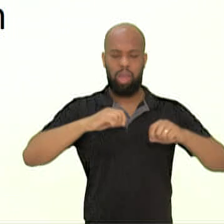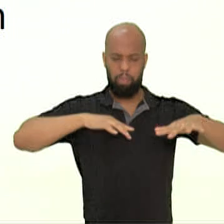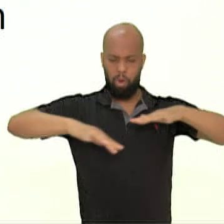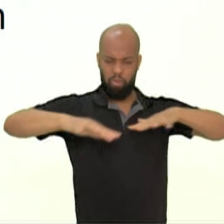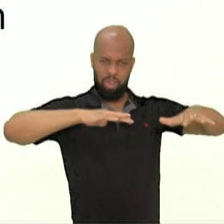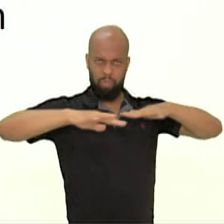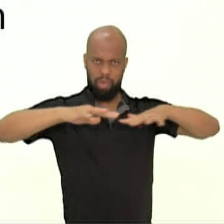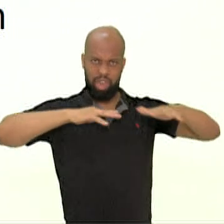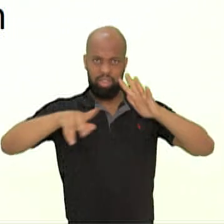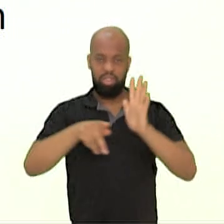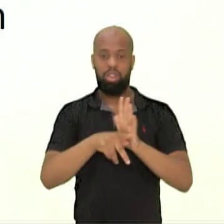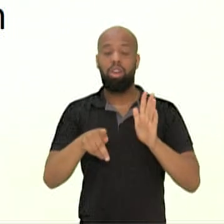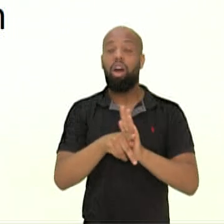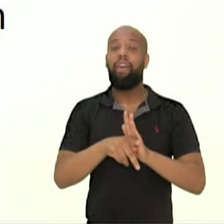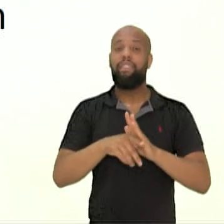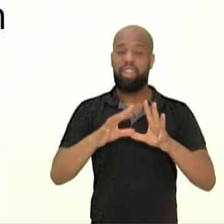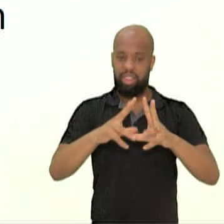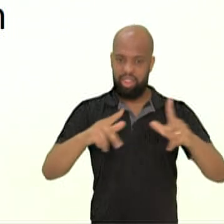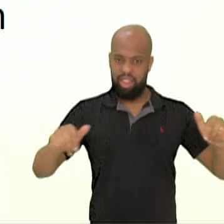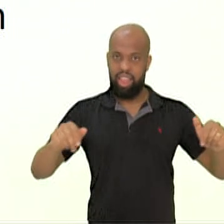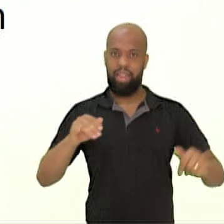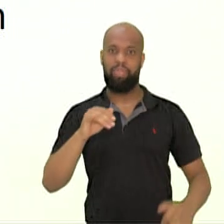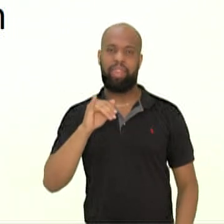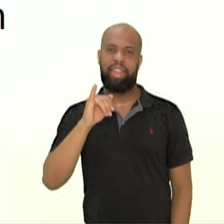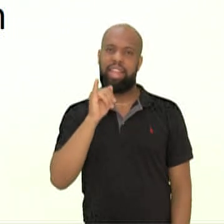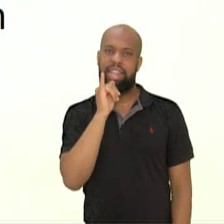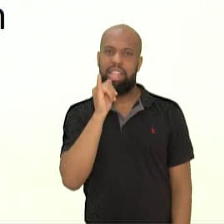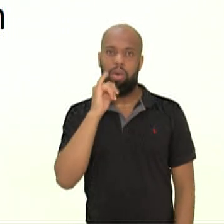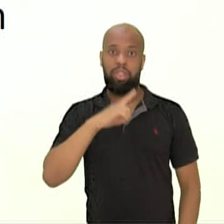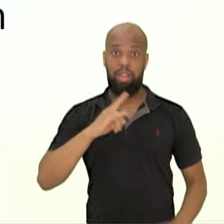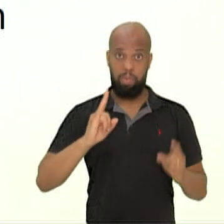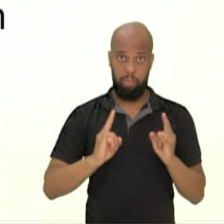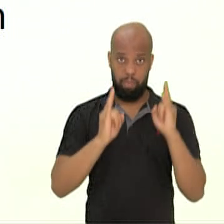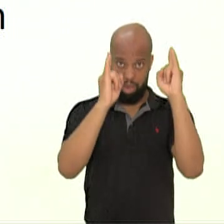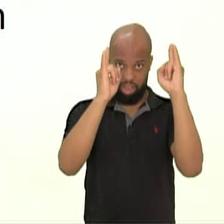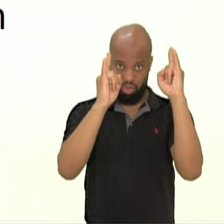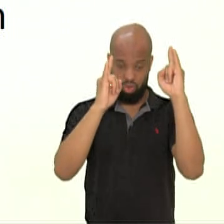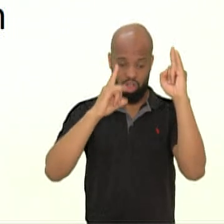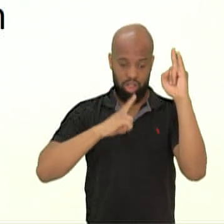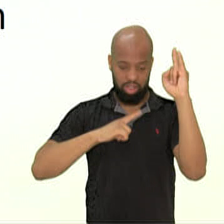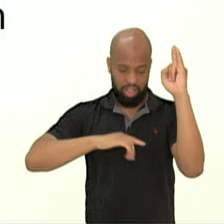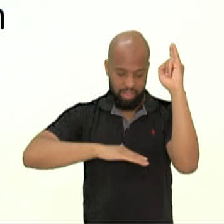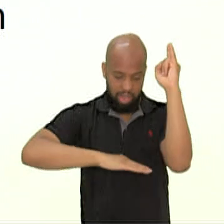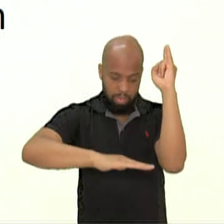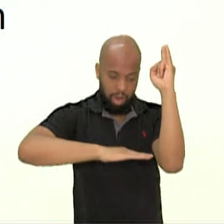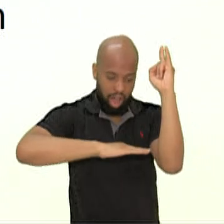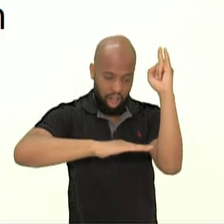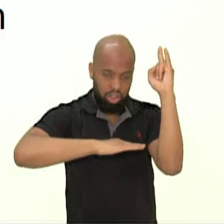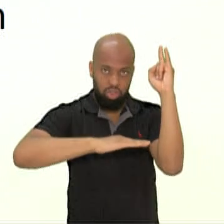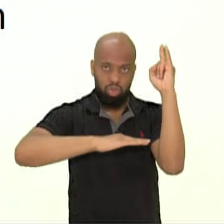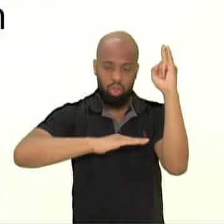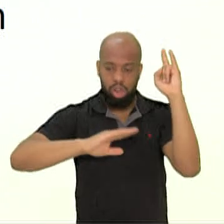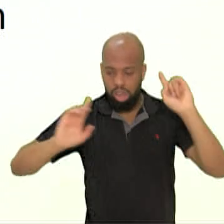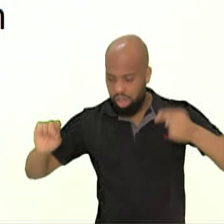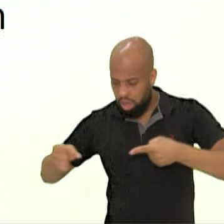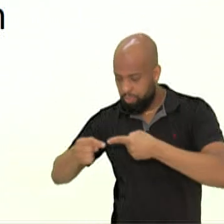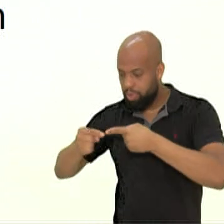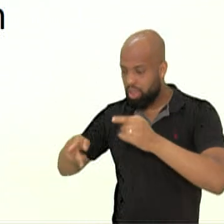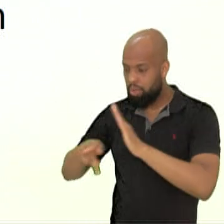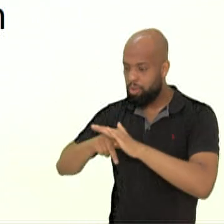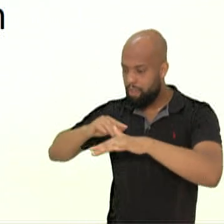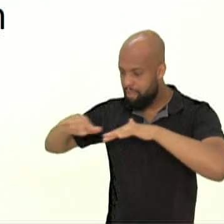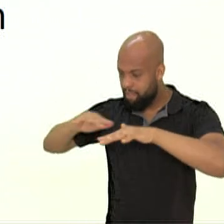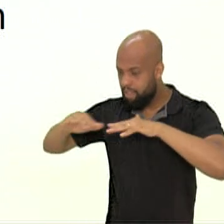Você tem amortecedores em alguns prédios ali que eles vão entrar em ressonância com a movimentação para manter a estrutura coesa. Então, assim, para